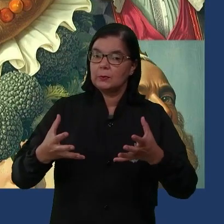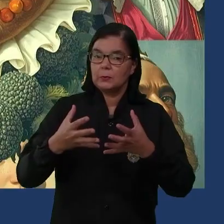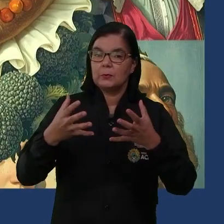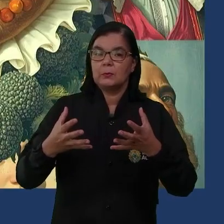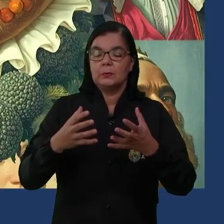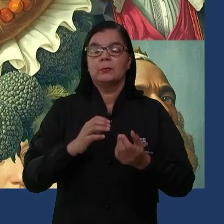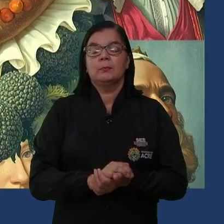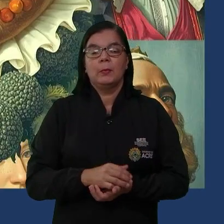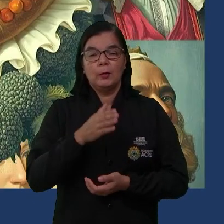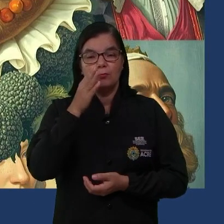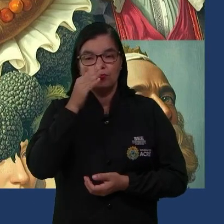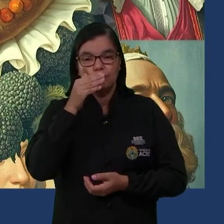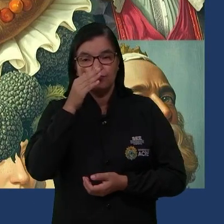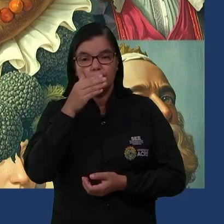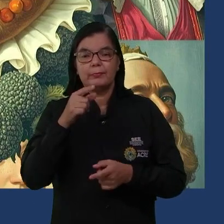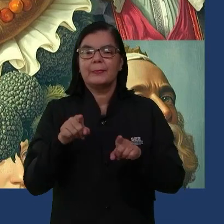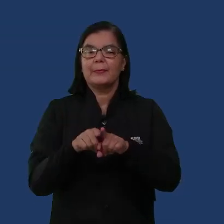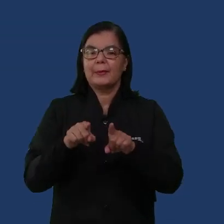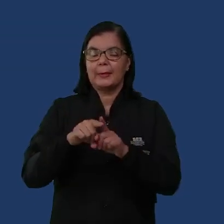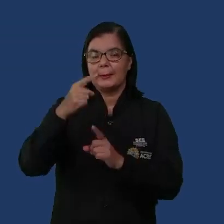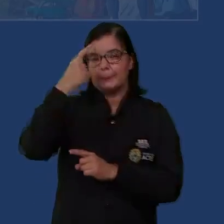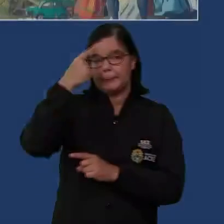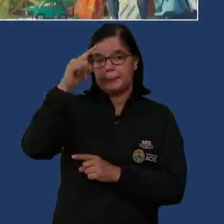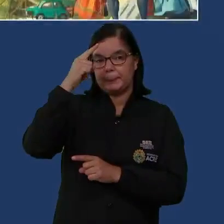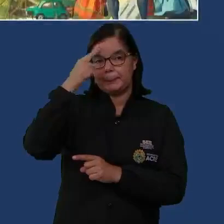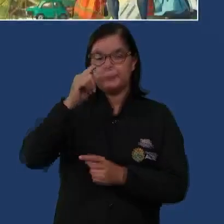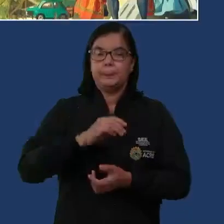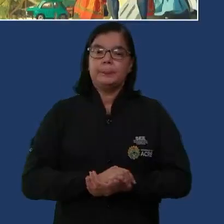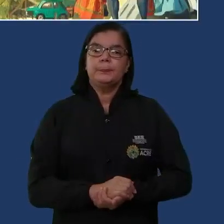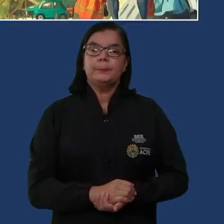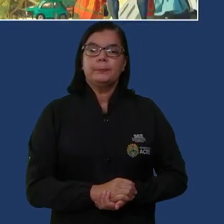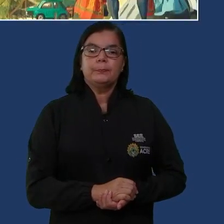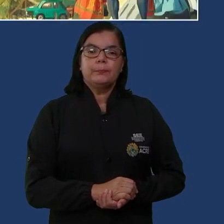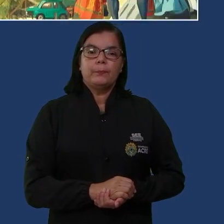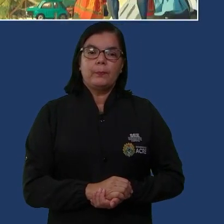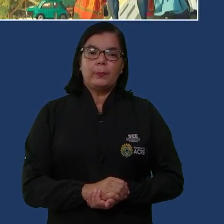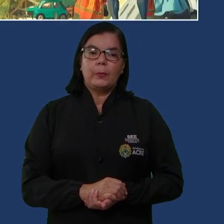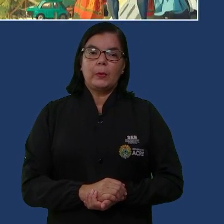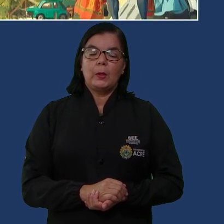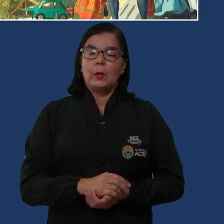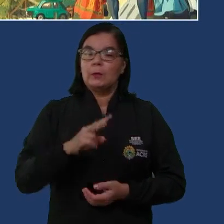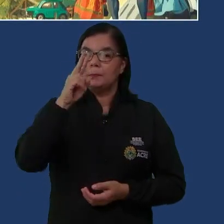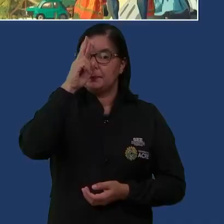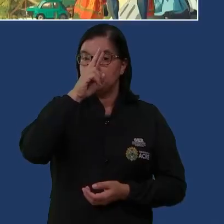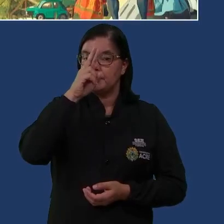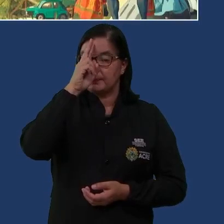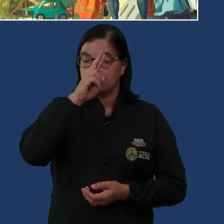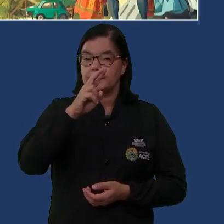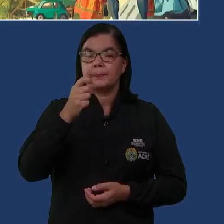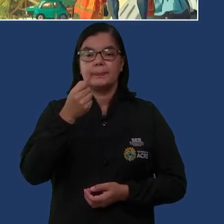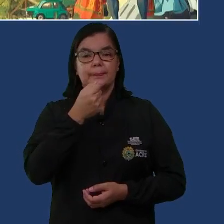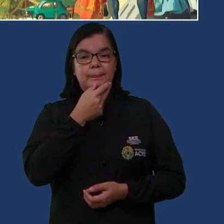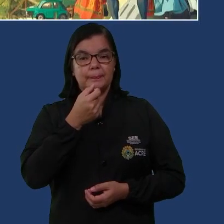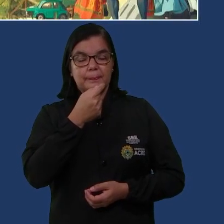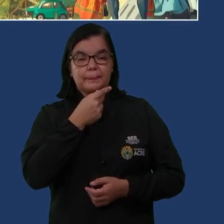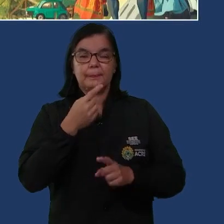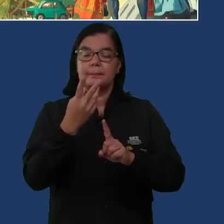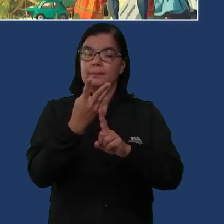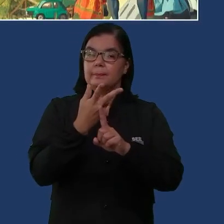forma bem curiosa e criativa. Vamos seguir. Sobre a história da paródia na